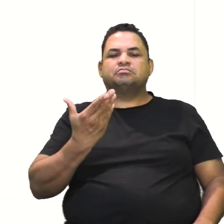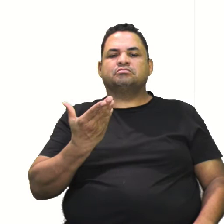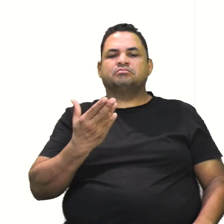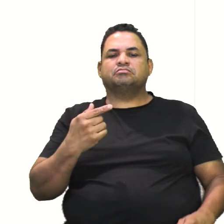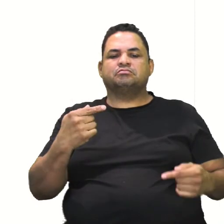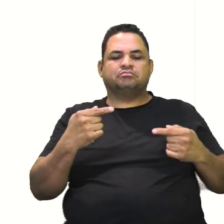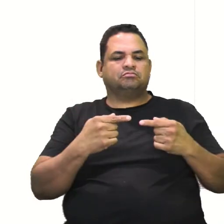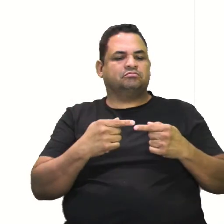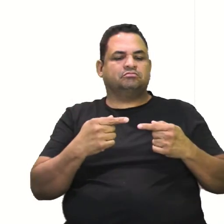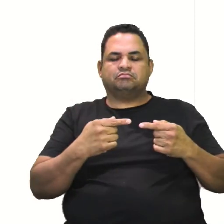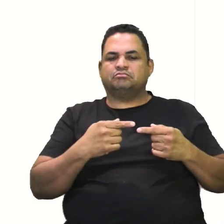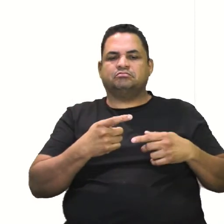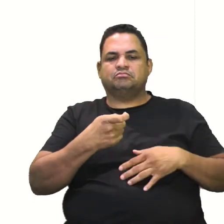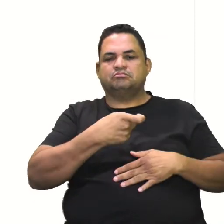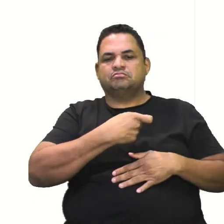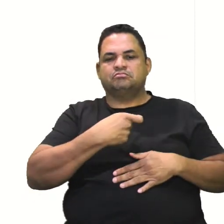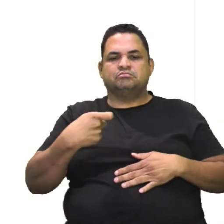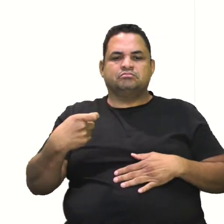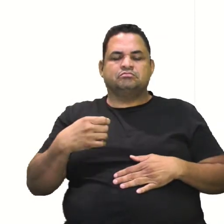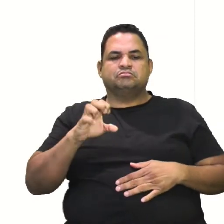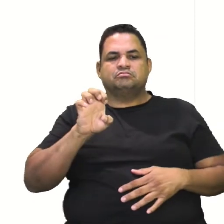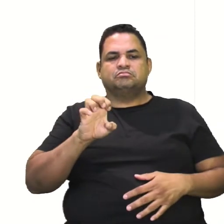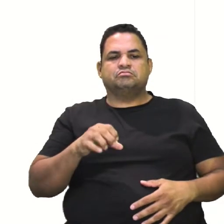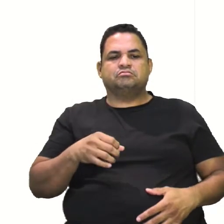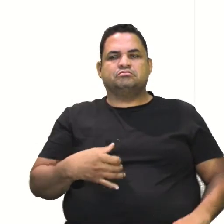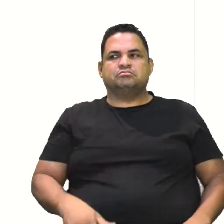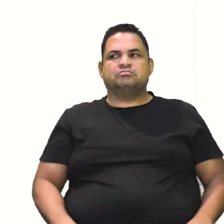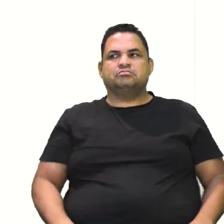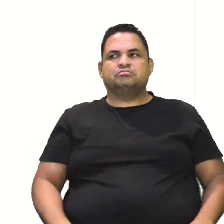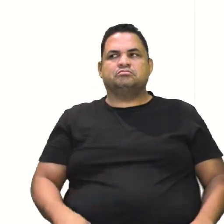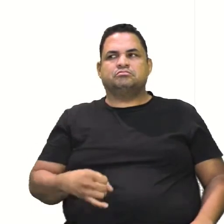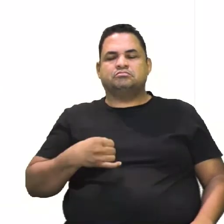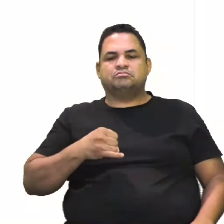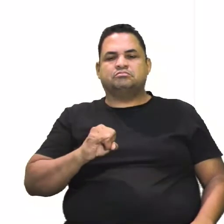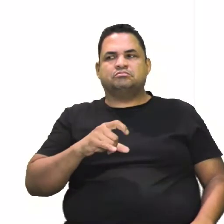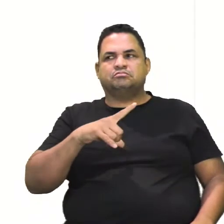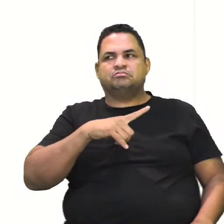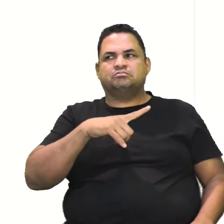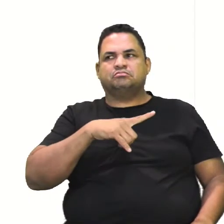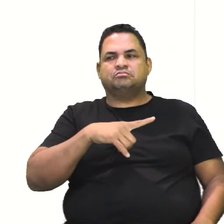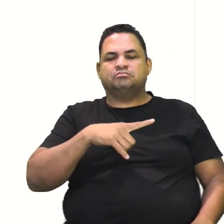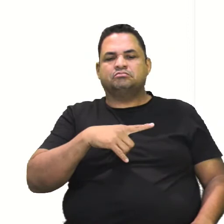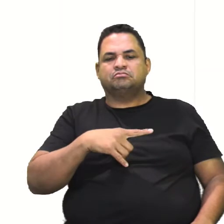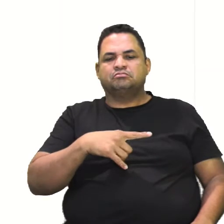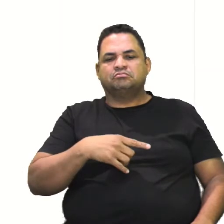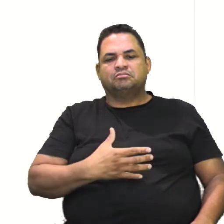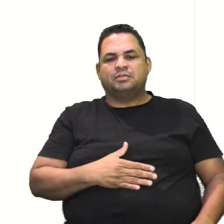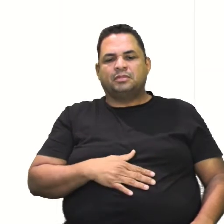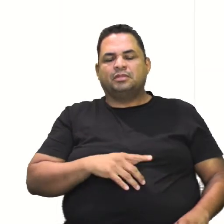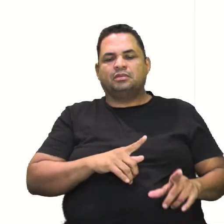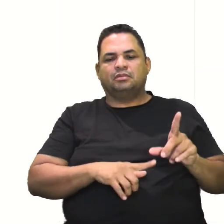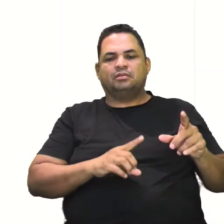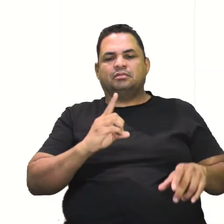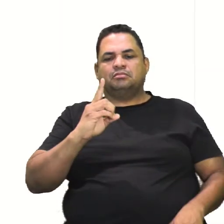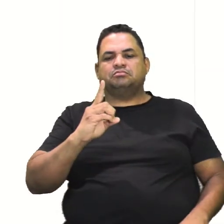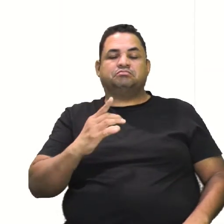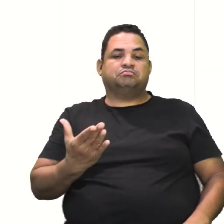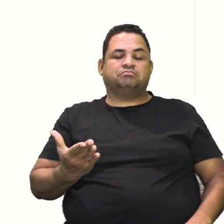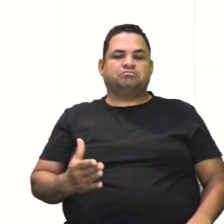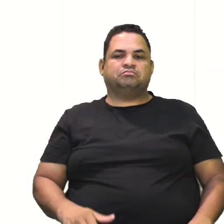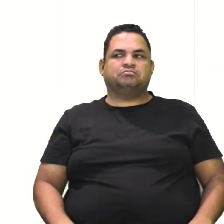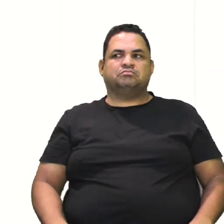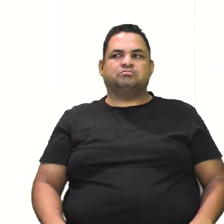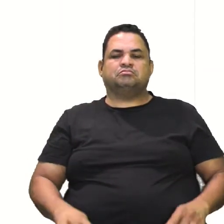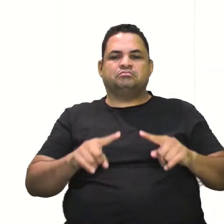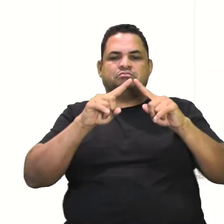não toca no eixo X. Então é a letra E. Se ela tiver raiz, é a letra D. Se